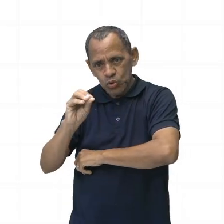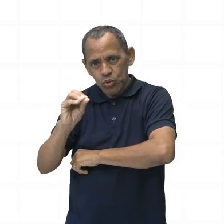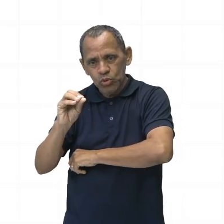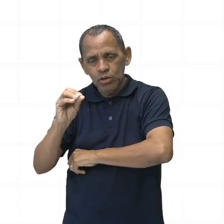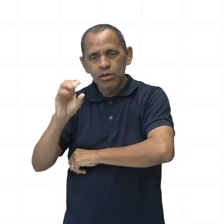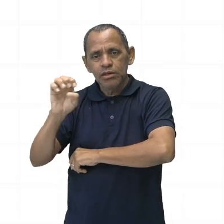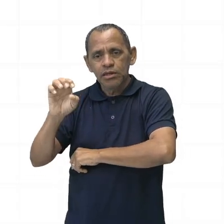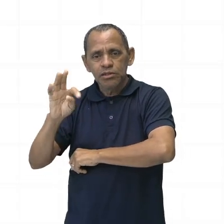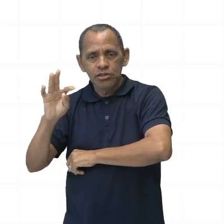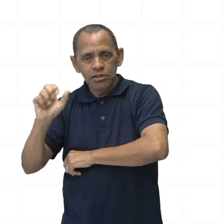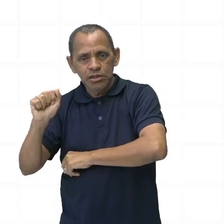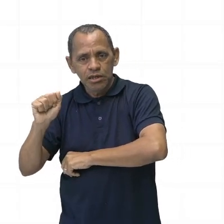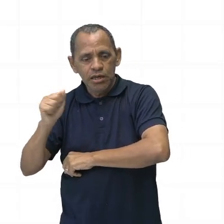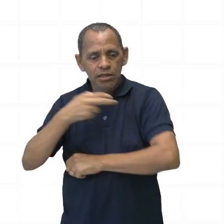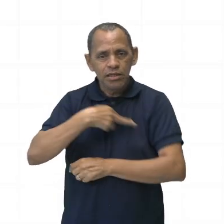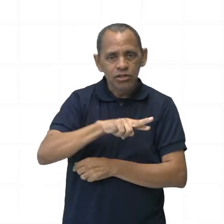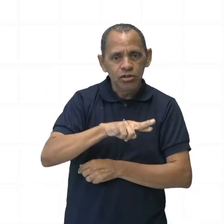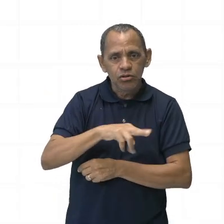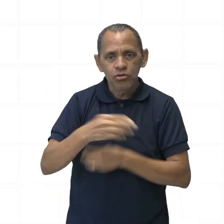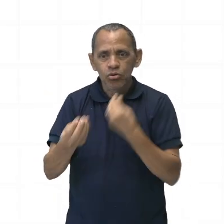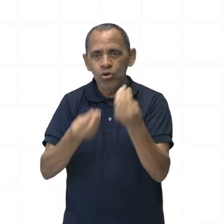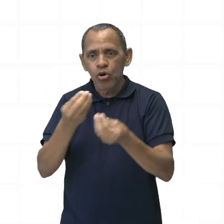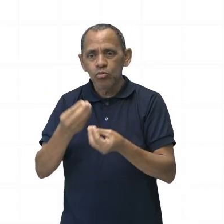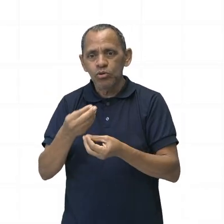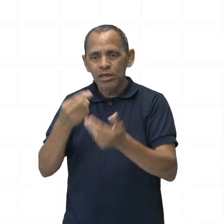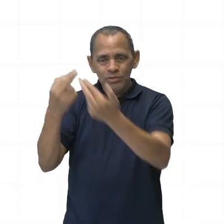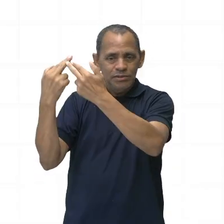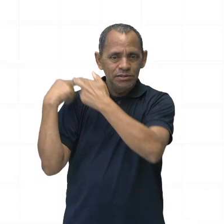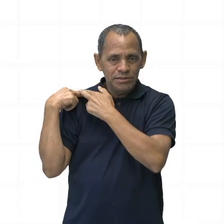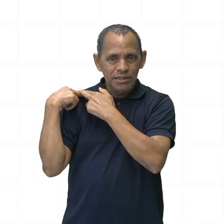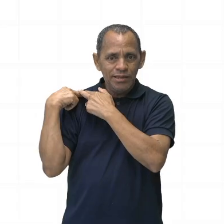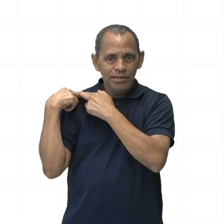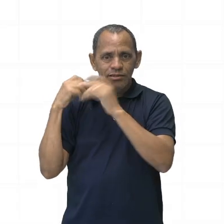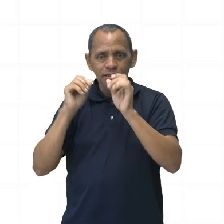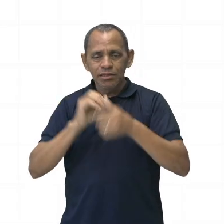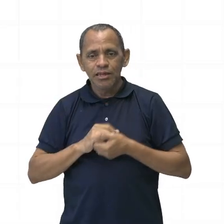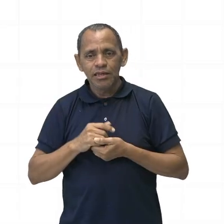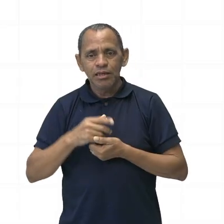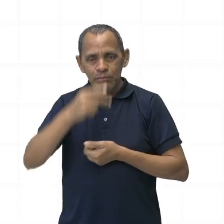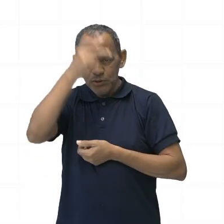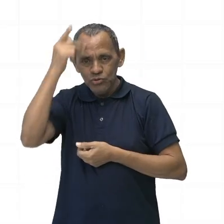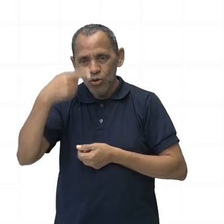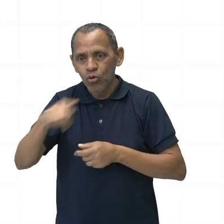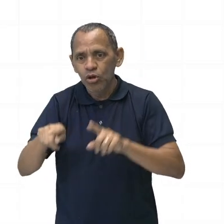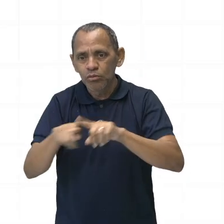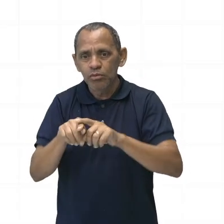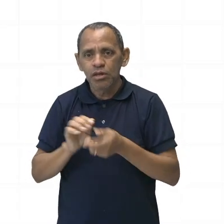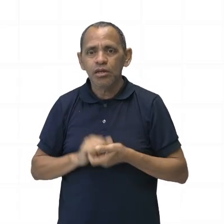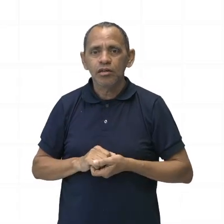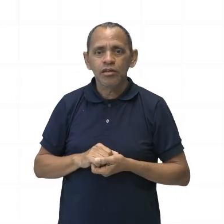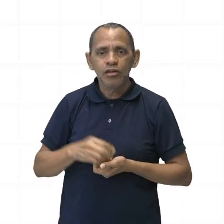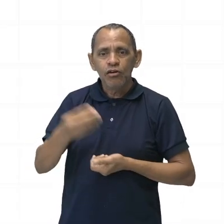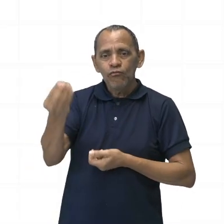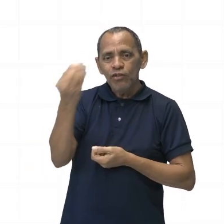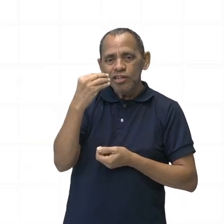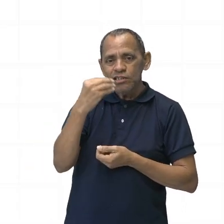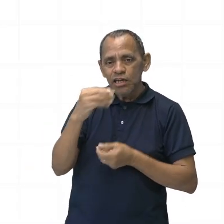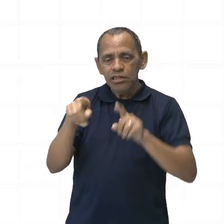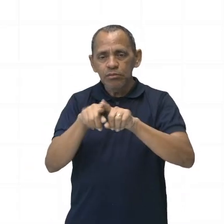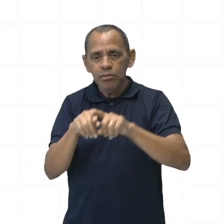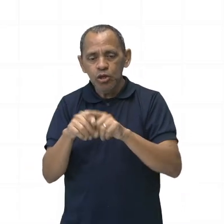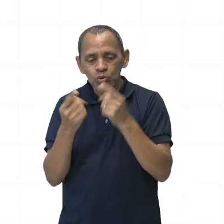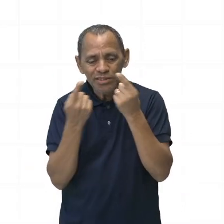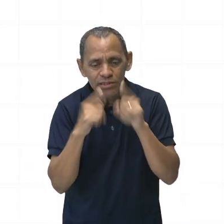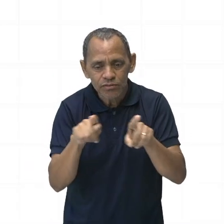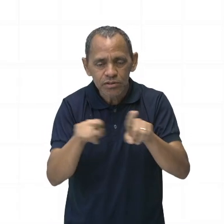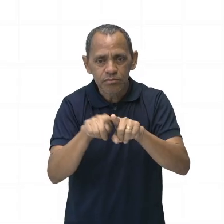espiritual da bioética e do cuidar. É o espaço em que a pessoa não é reduzida à dimensão biológica, um simples pedaço de